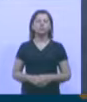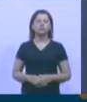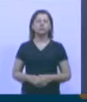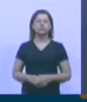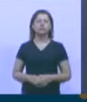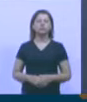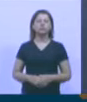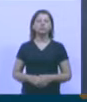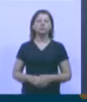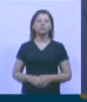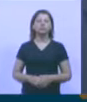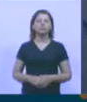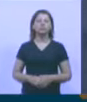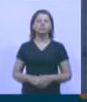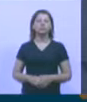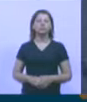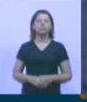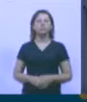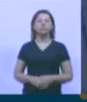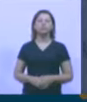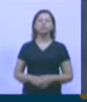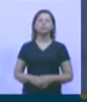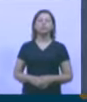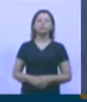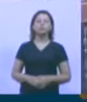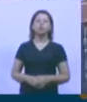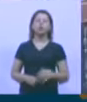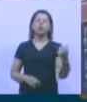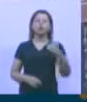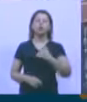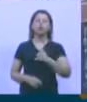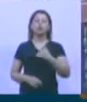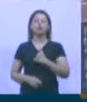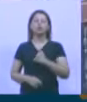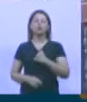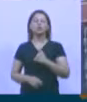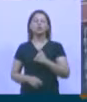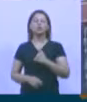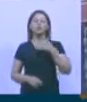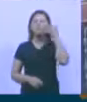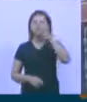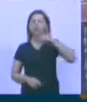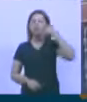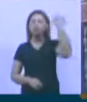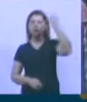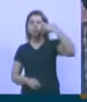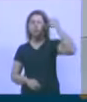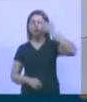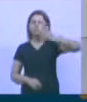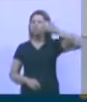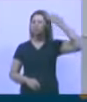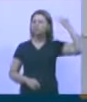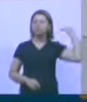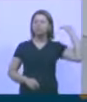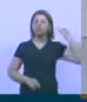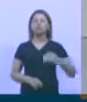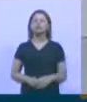I was giving a retreat in a certain convent. Eu dei um retiro num determinado convento.